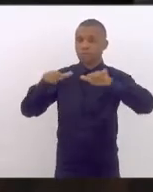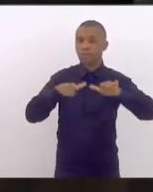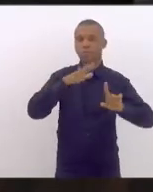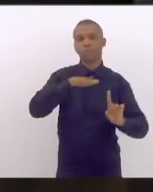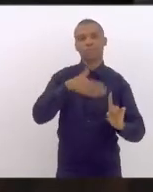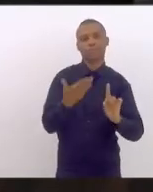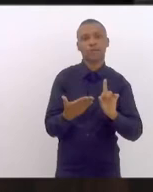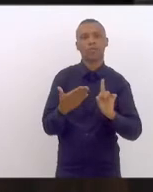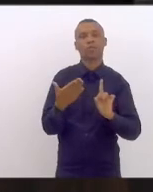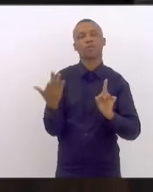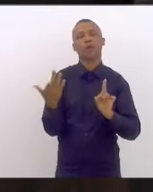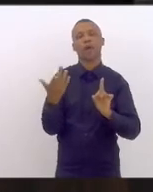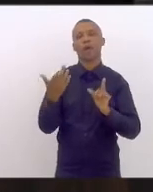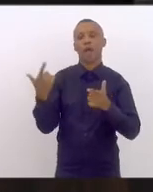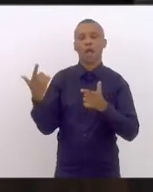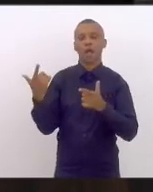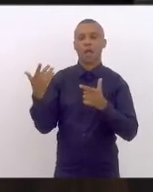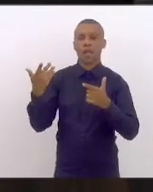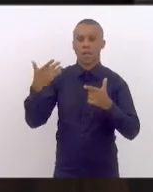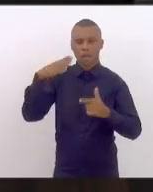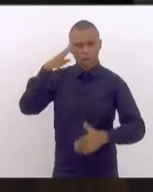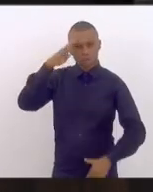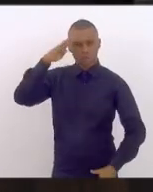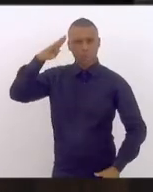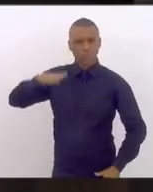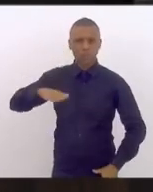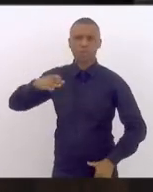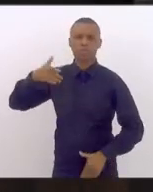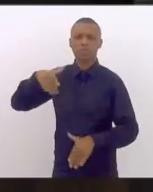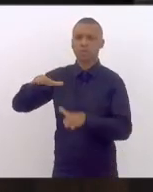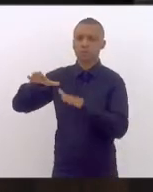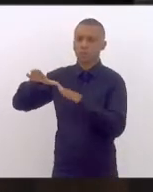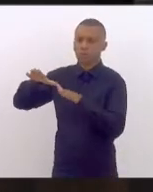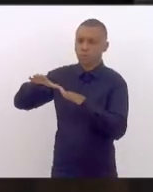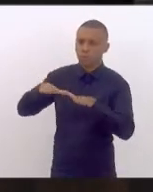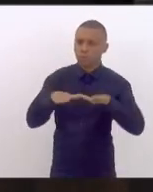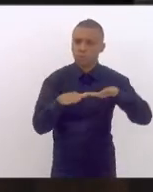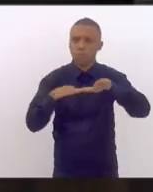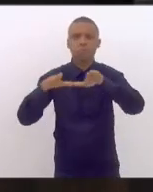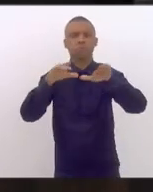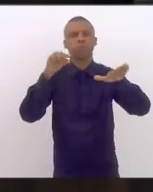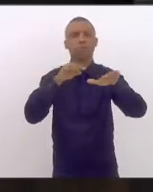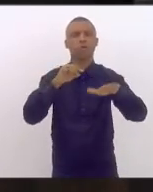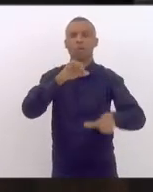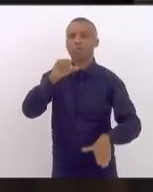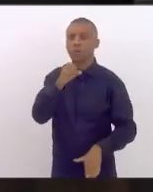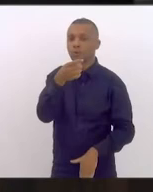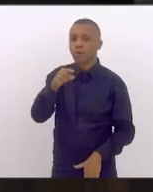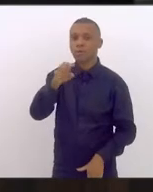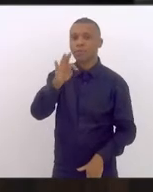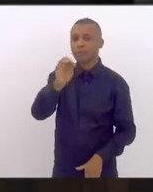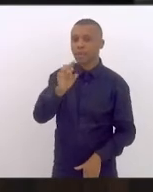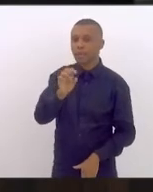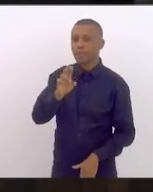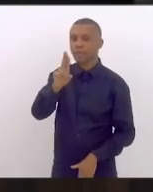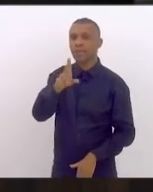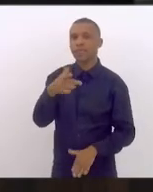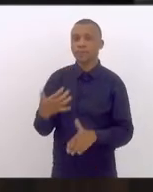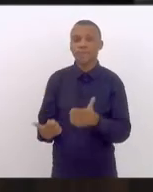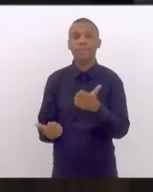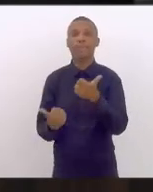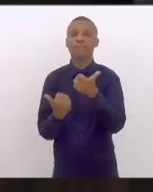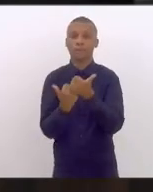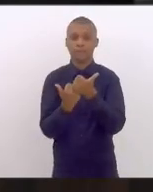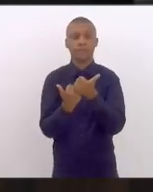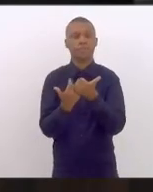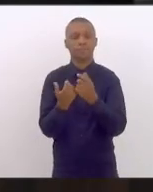Tenente Brigadeiro do ar João Tadeu Fiorentino Aparecida comissão de normas internas e proposições externa favorável relator Deputado